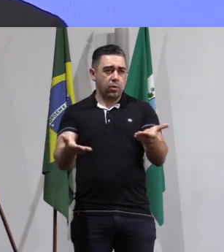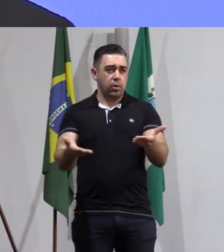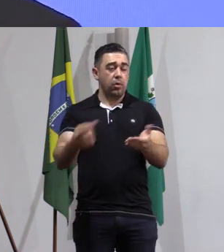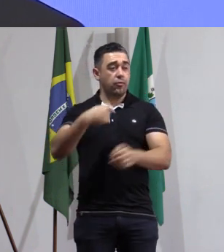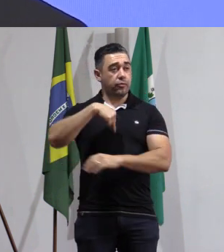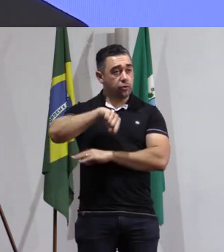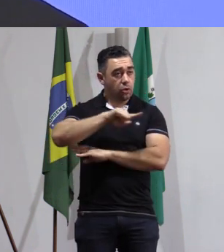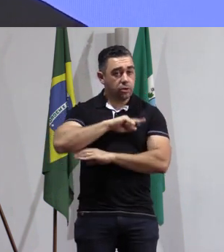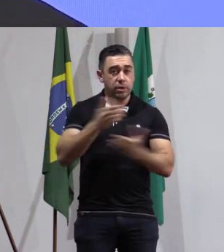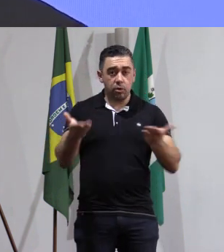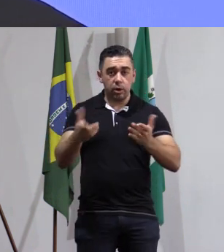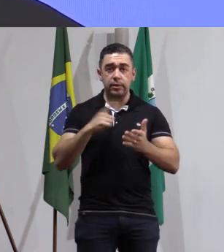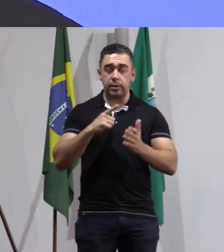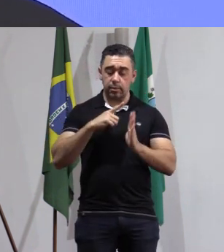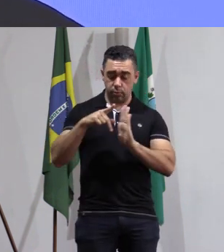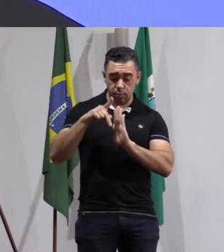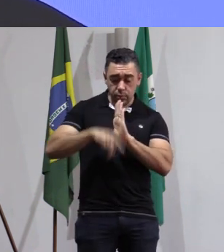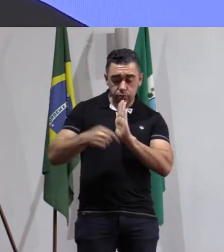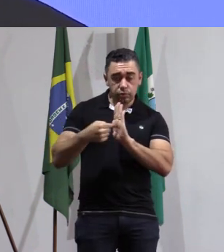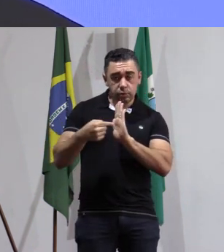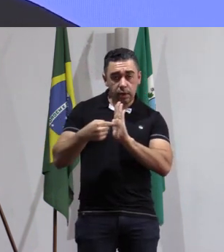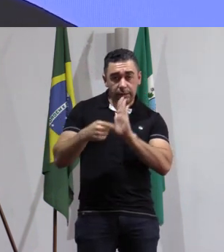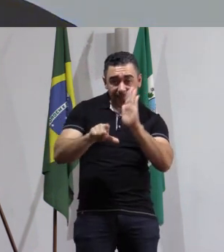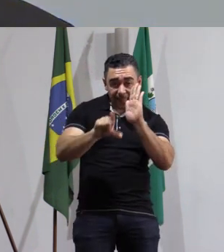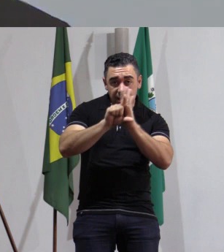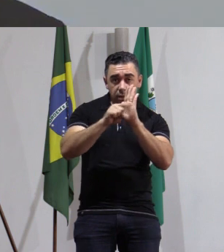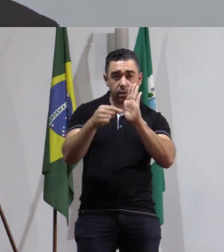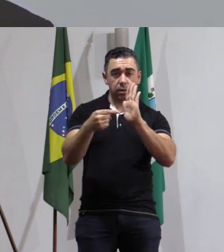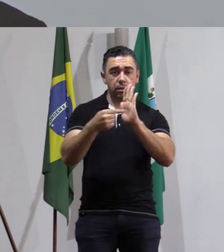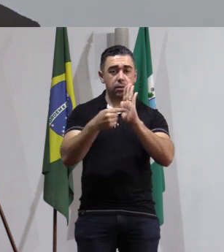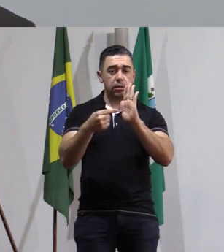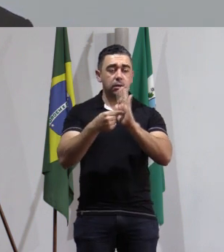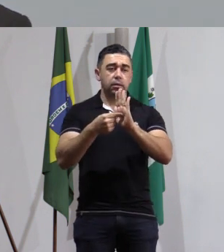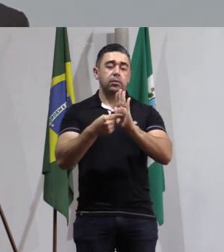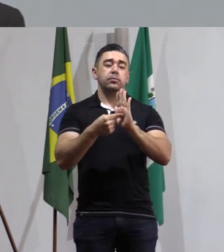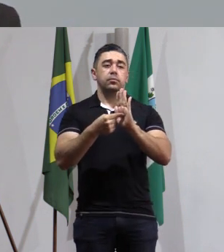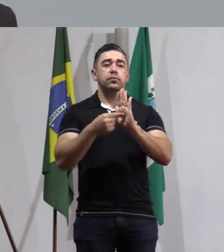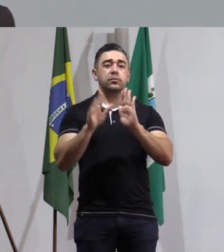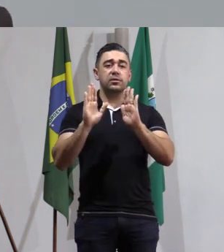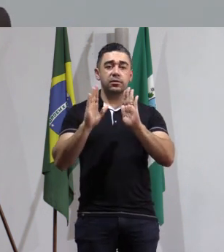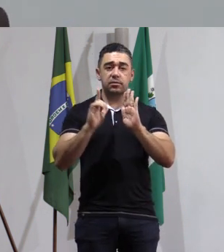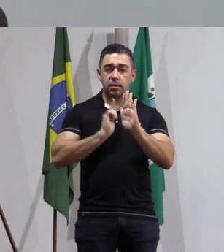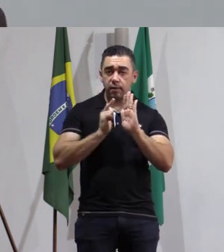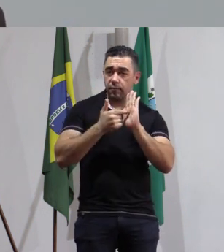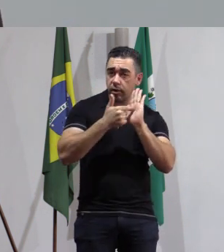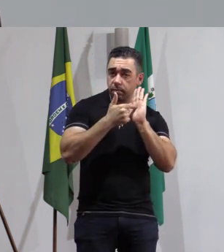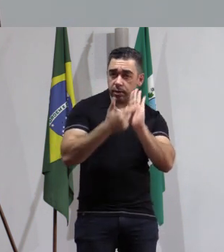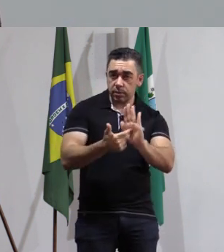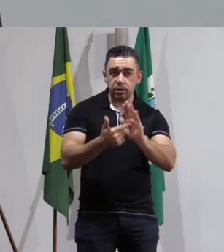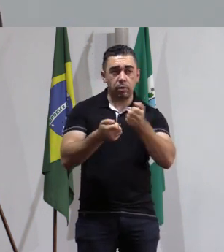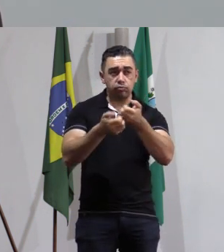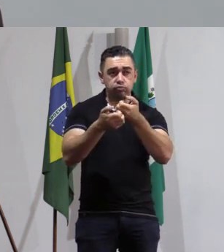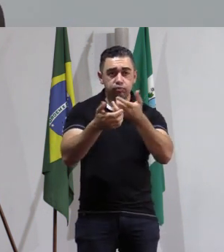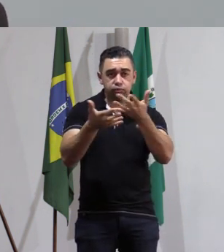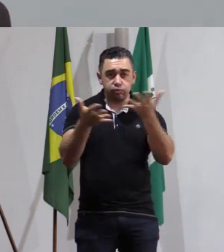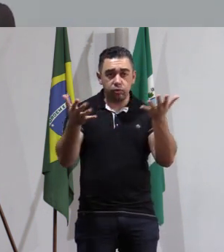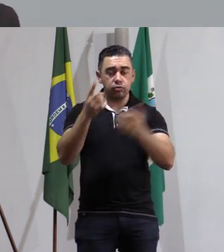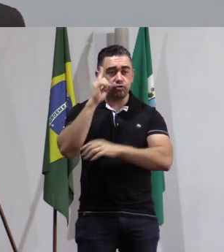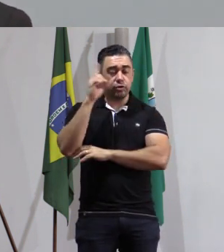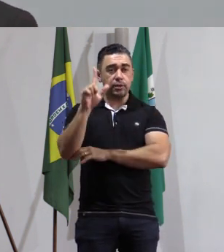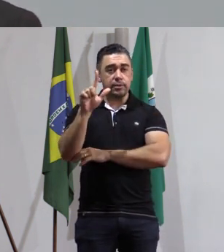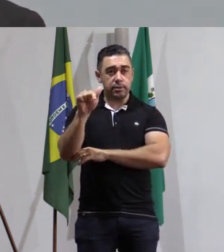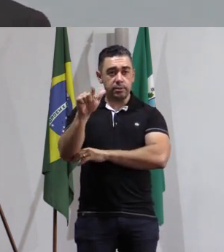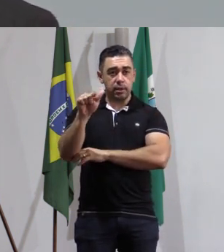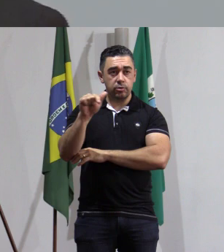que nós temos é um projeto de lei que foi apresentado para toda a comunidade no dia 17 de